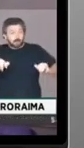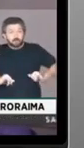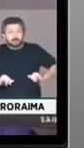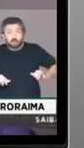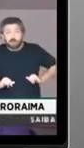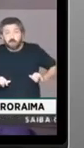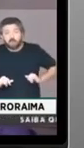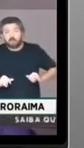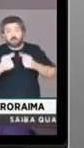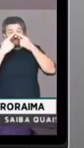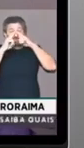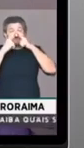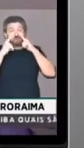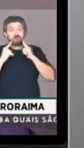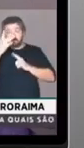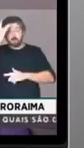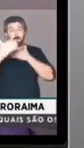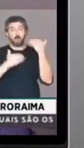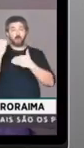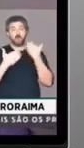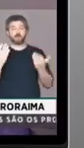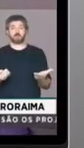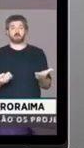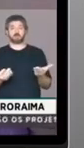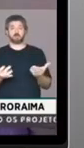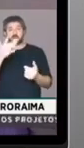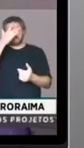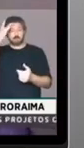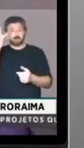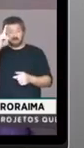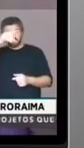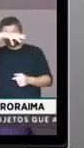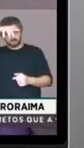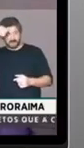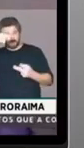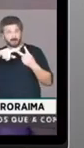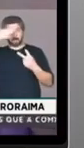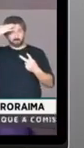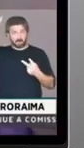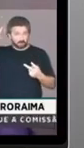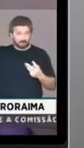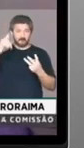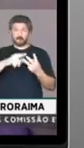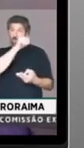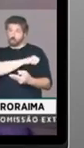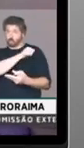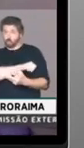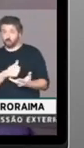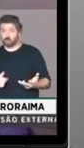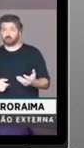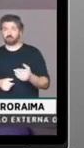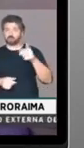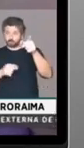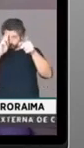sofrendo, estão chorando os mortos. As pessoas estão em Manaus, em Belém, no Rio de Janeiro. Vossa Excelência